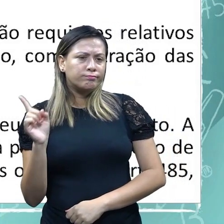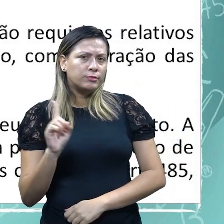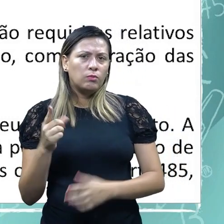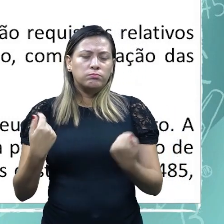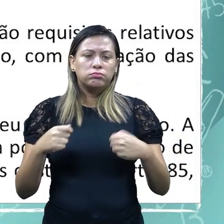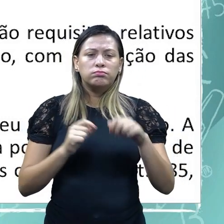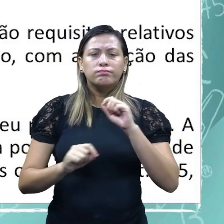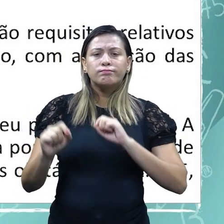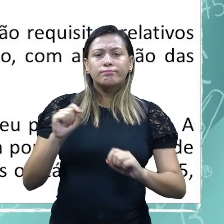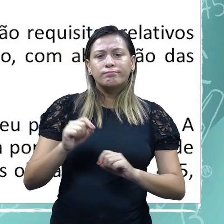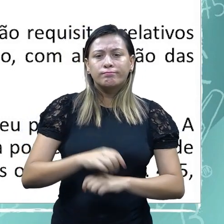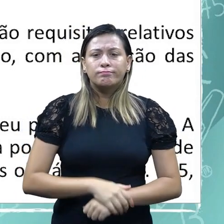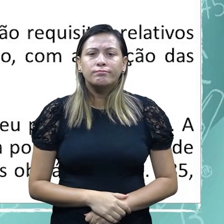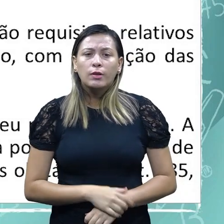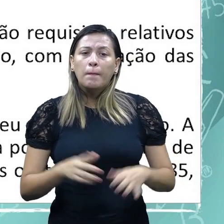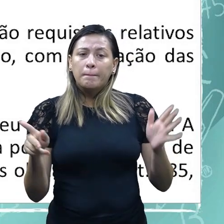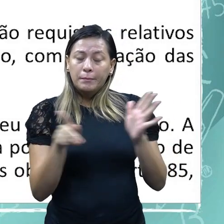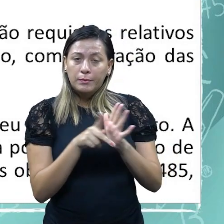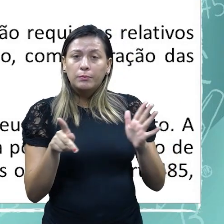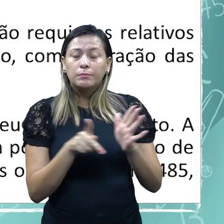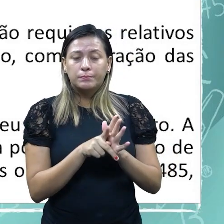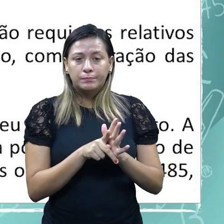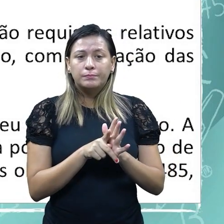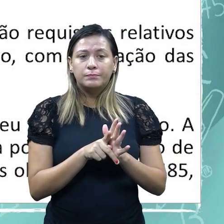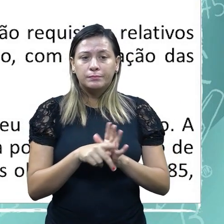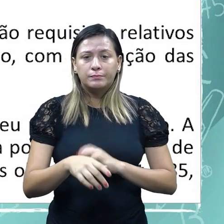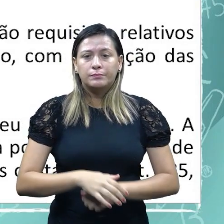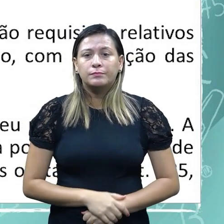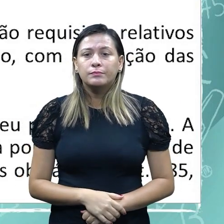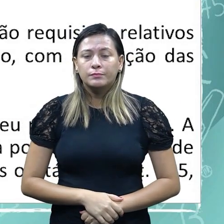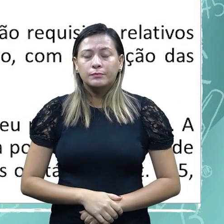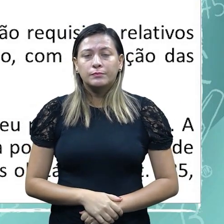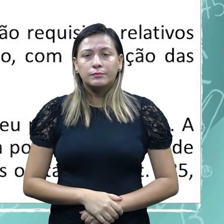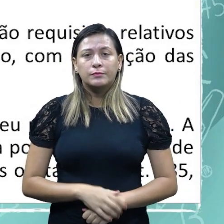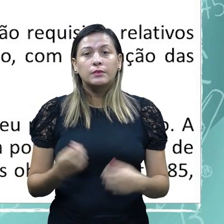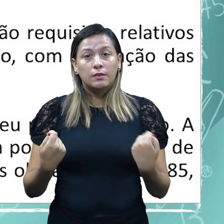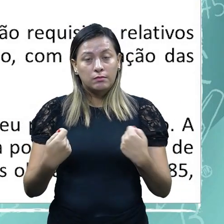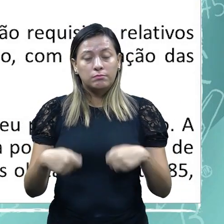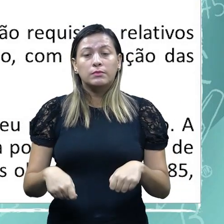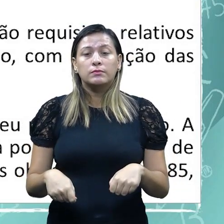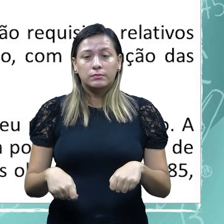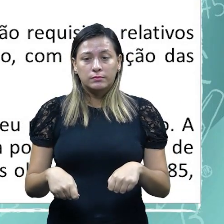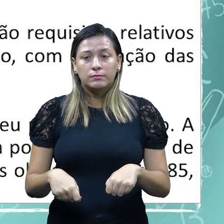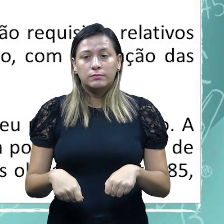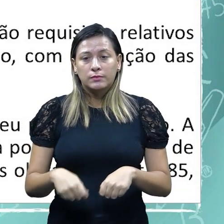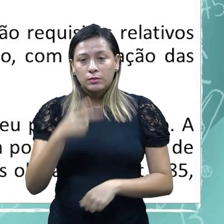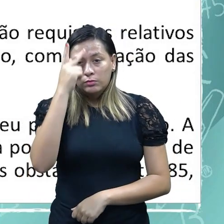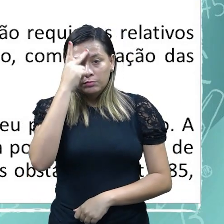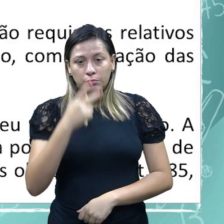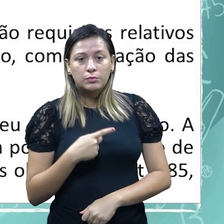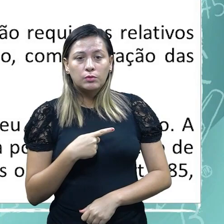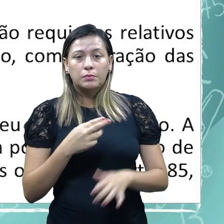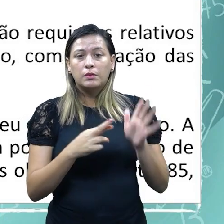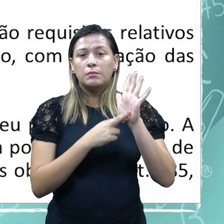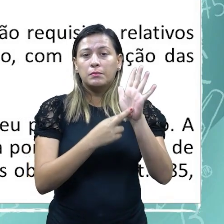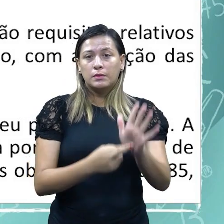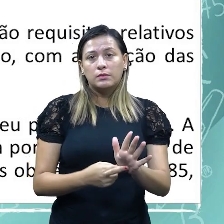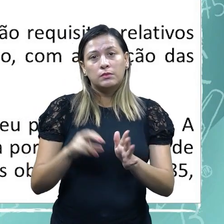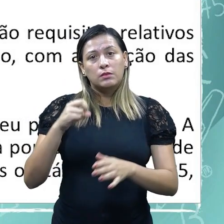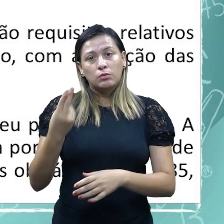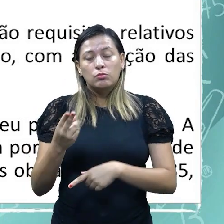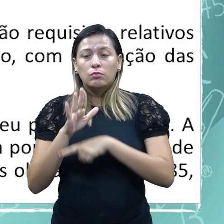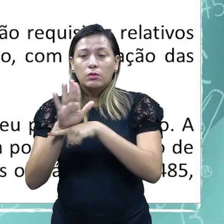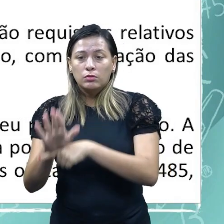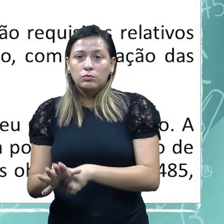que parte por si mesma, no pleno exercício da sua capacidade, ou representada ou assistida, quando a lei